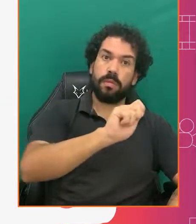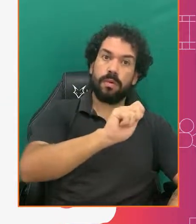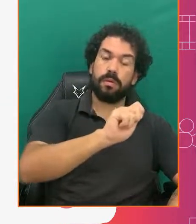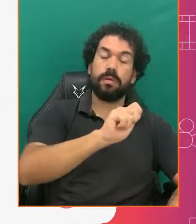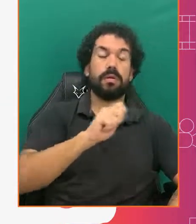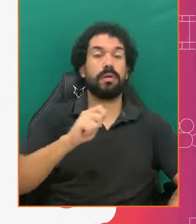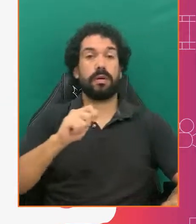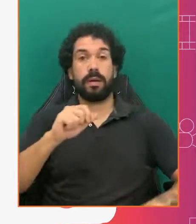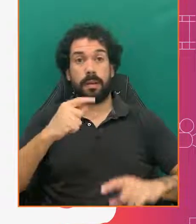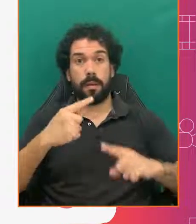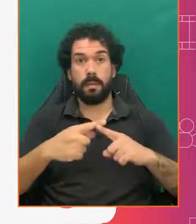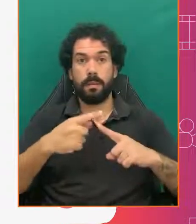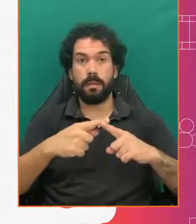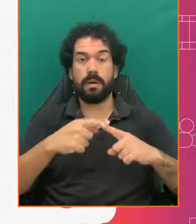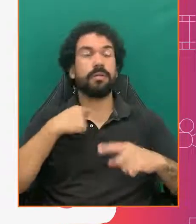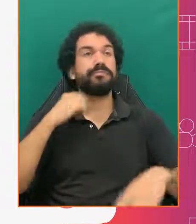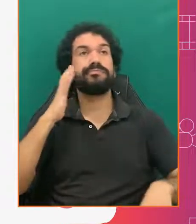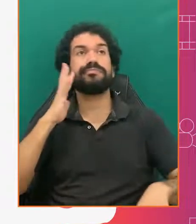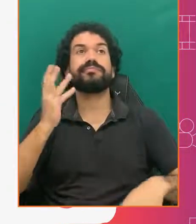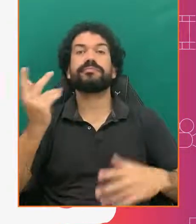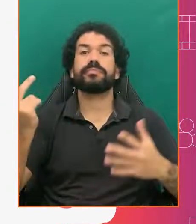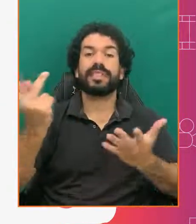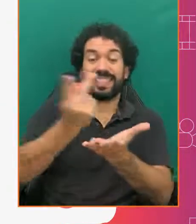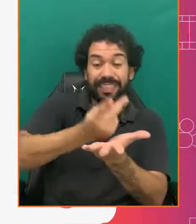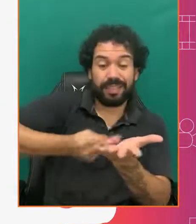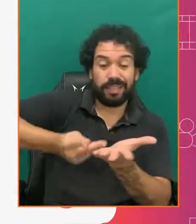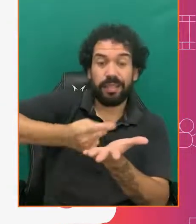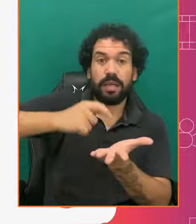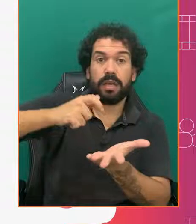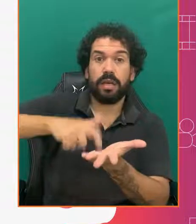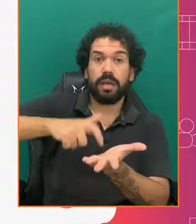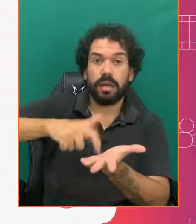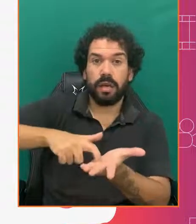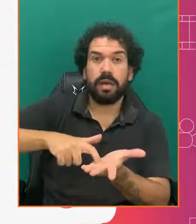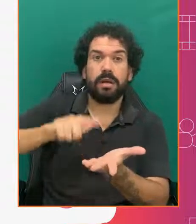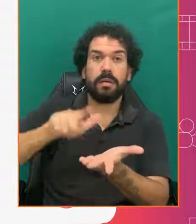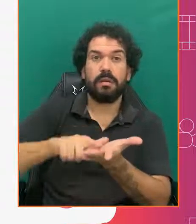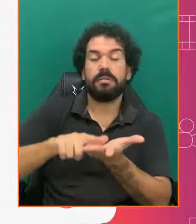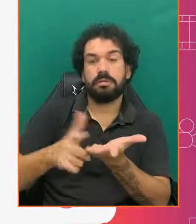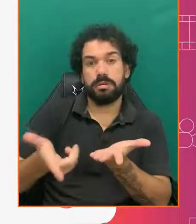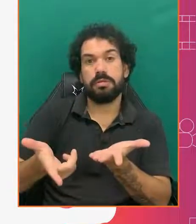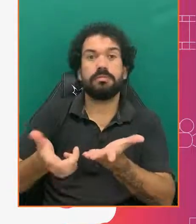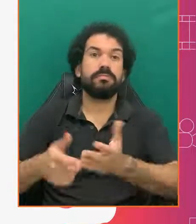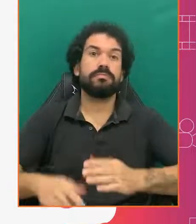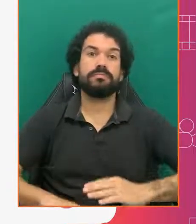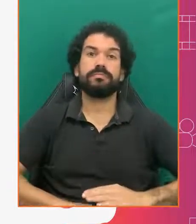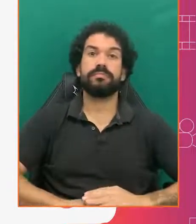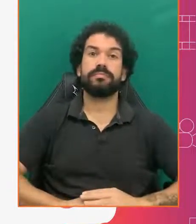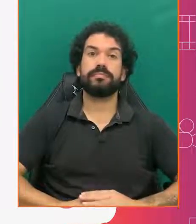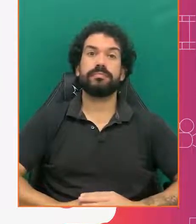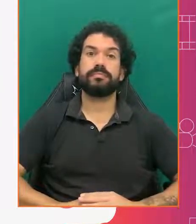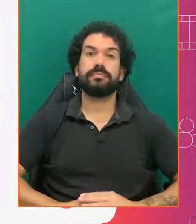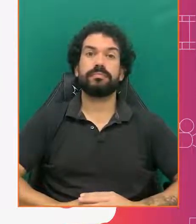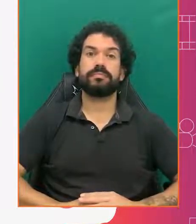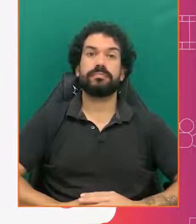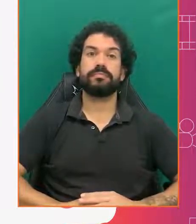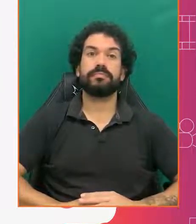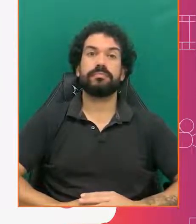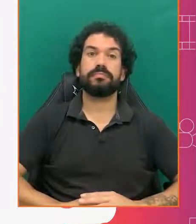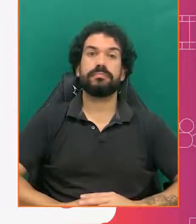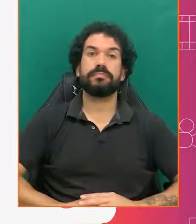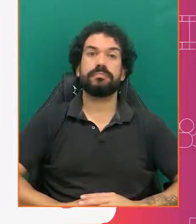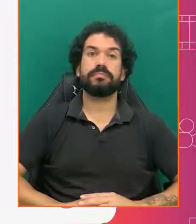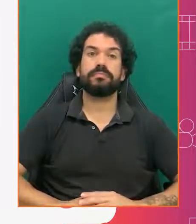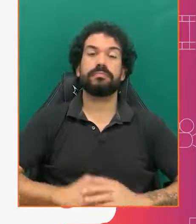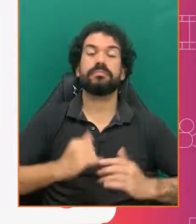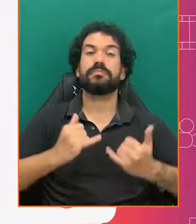volumétrico, porque se você pensar num desenho mesmo, um desenho num papel,